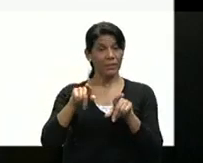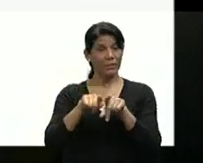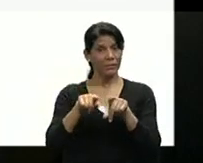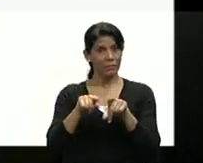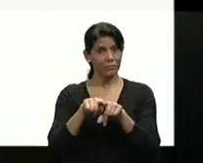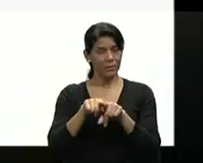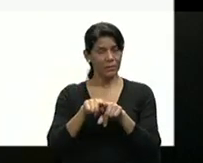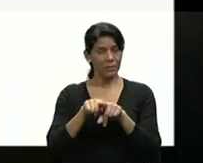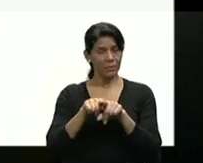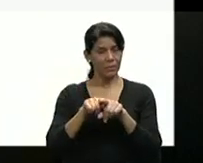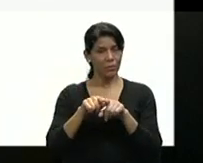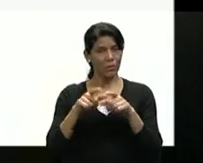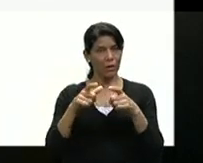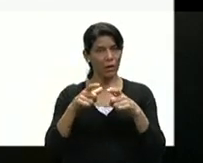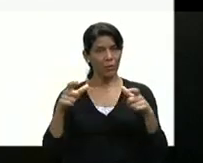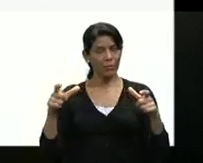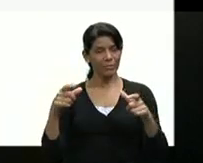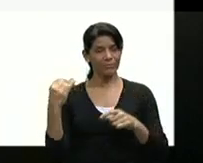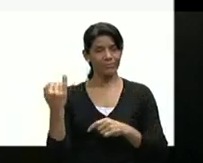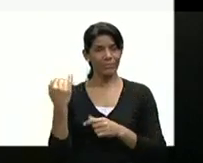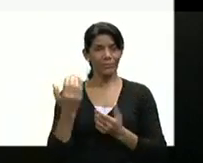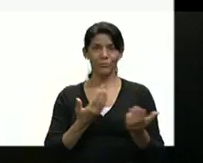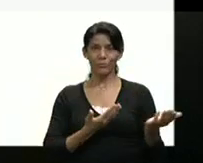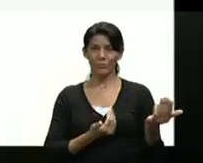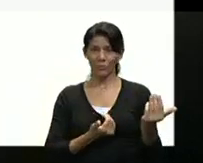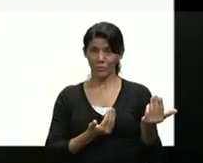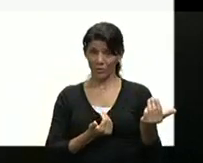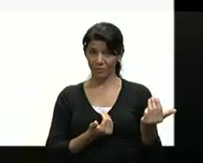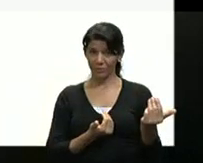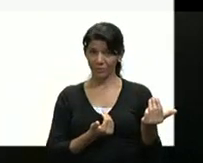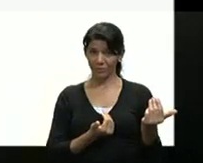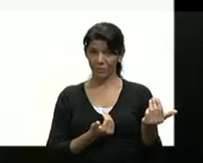também um aumento significativo de